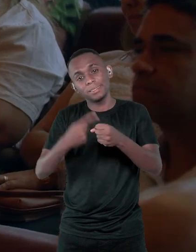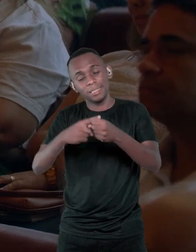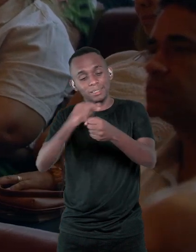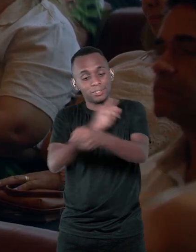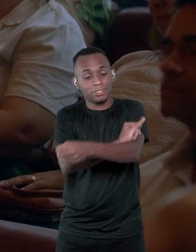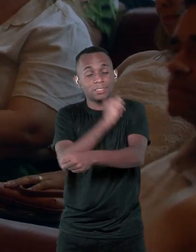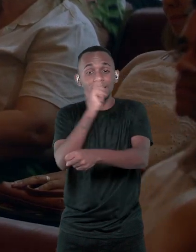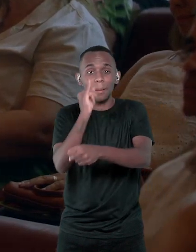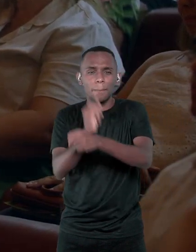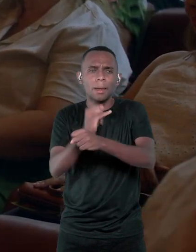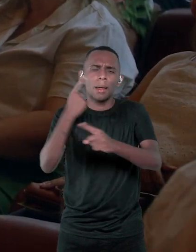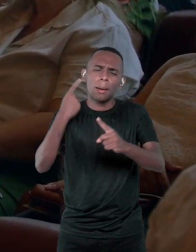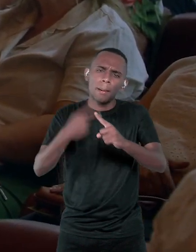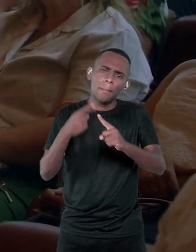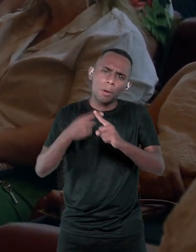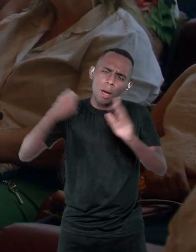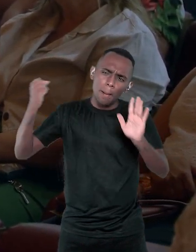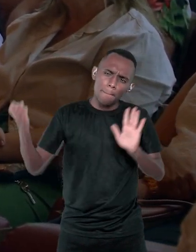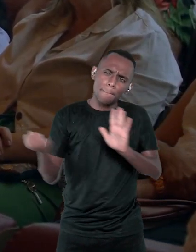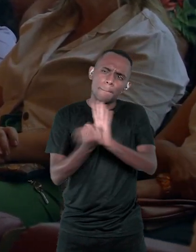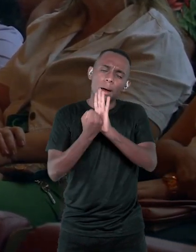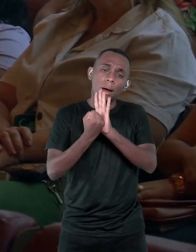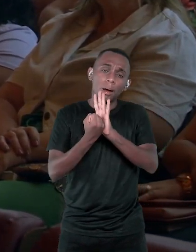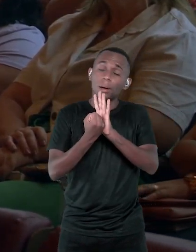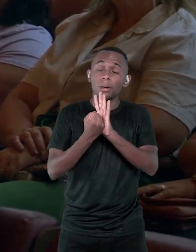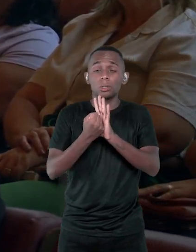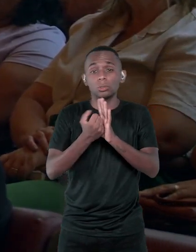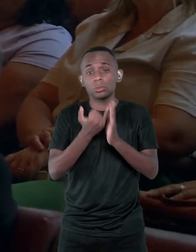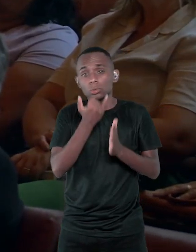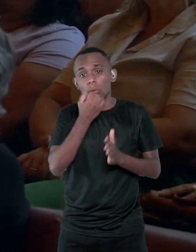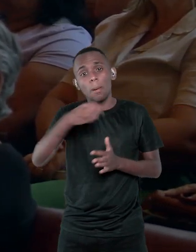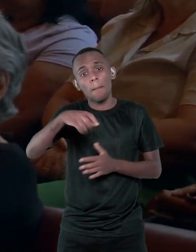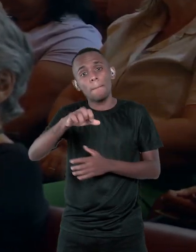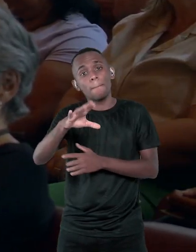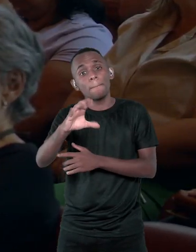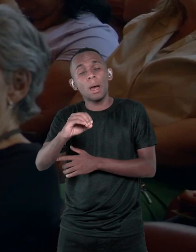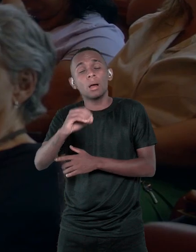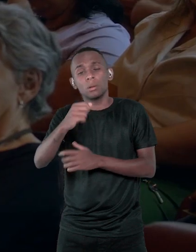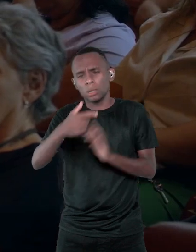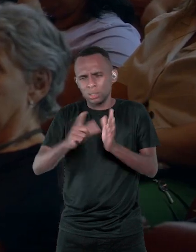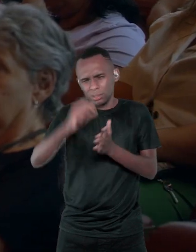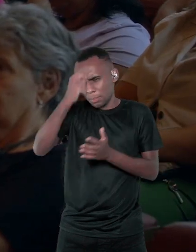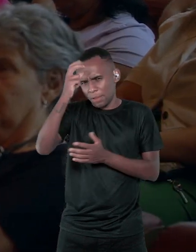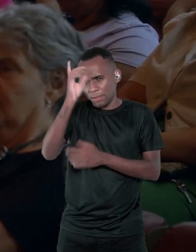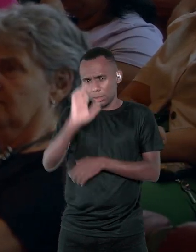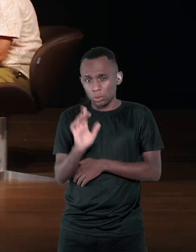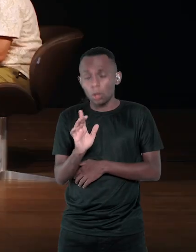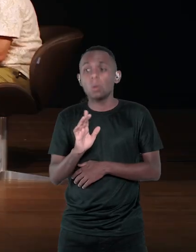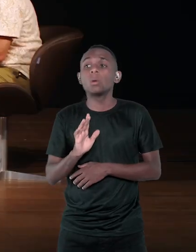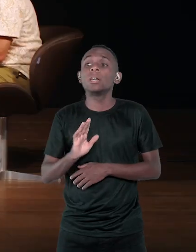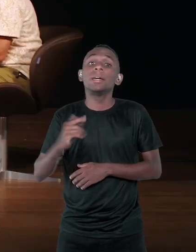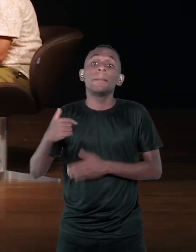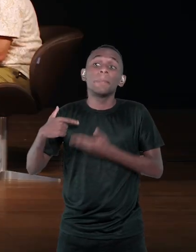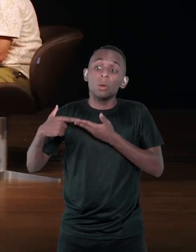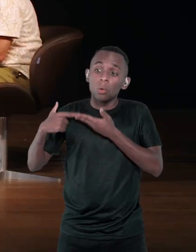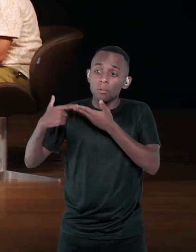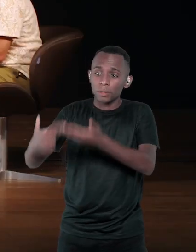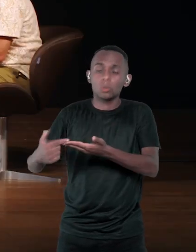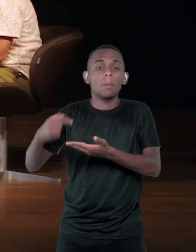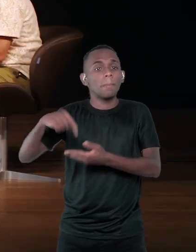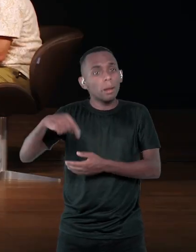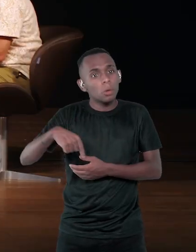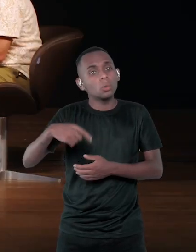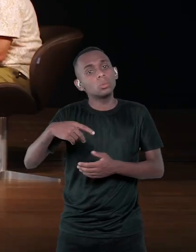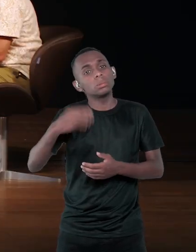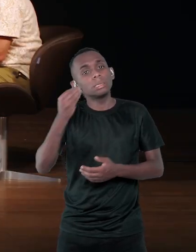porque o Marco, lá atrás, antes dele ser prefeito, ele me convidou para vir aqui, e ele já tinha ouvido falar dessa nossa iniciativa,